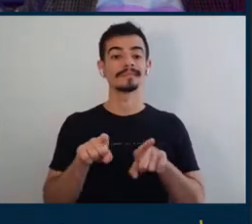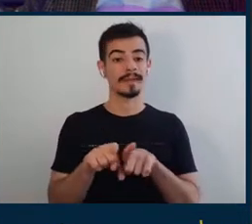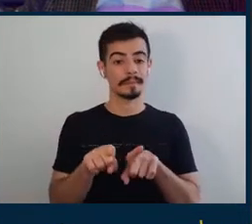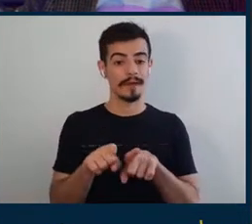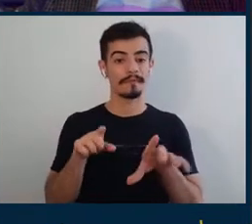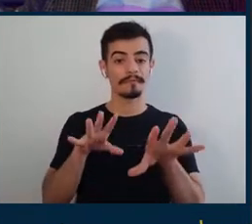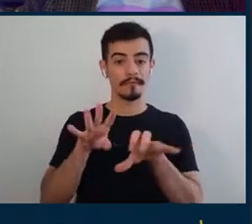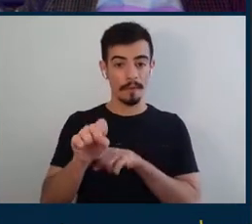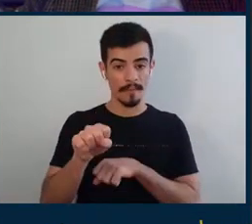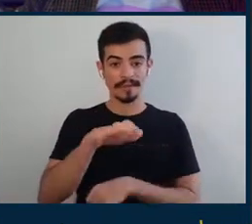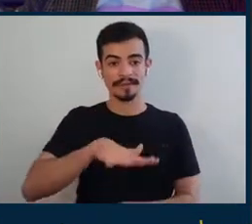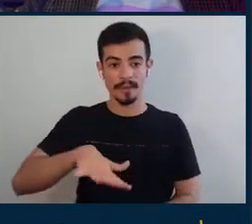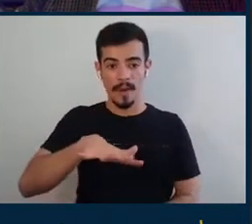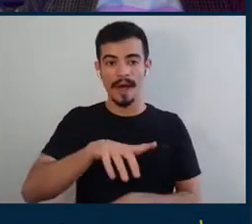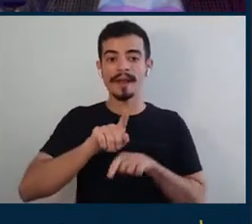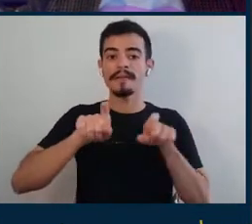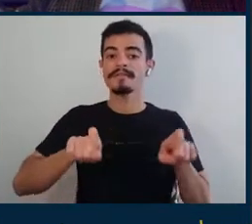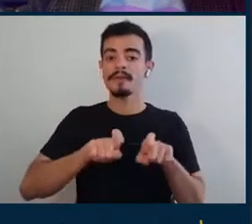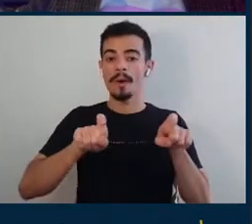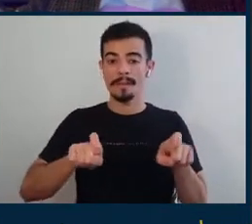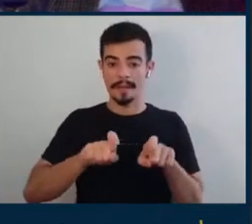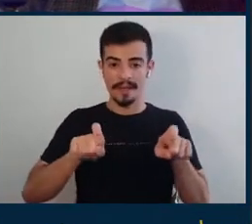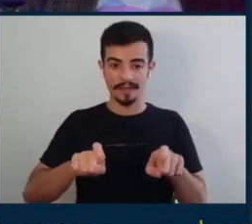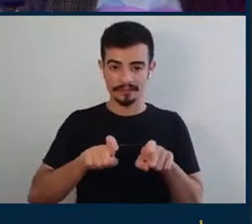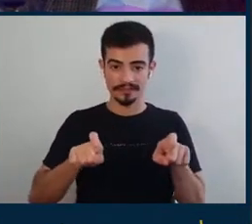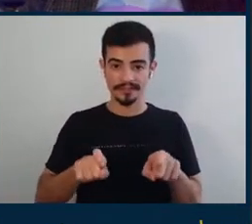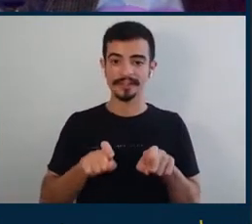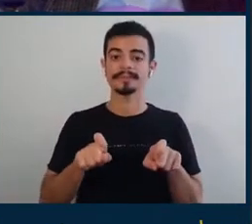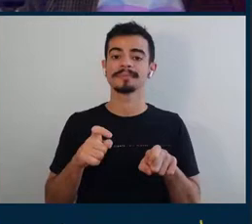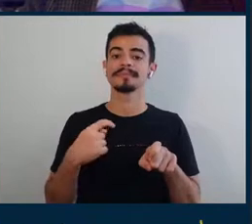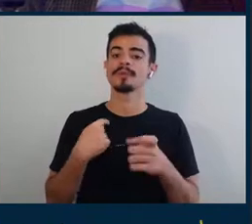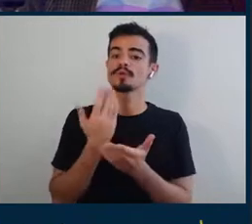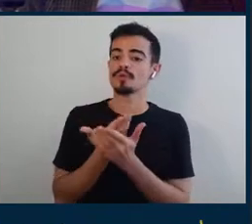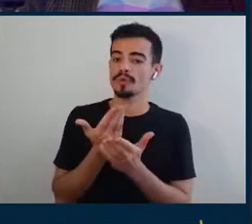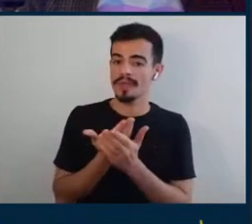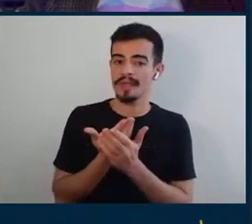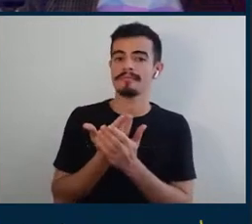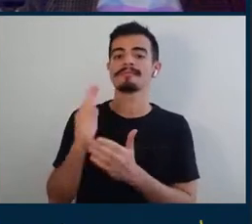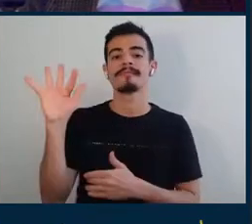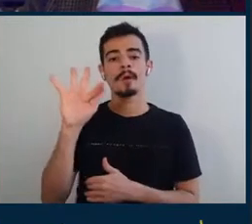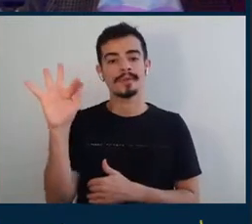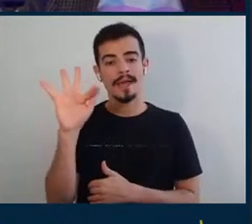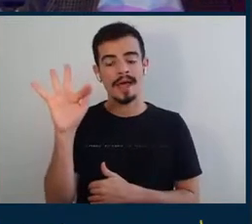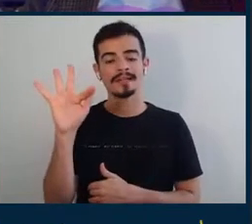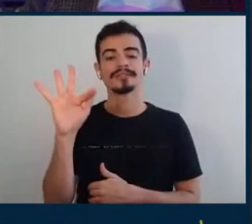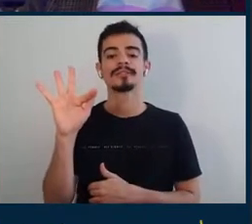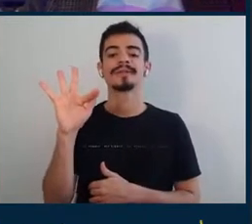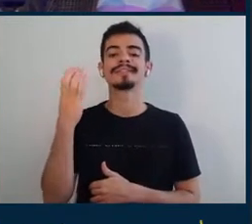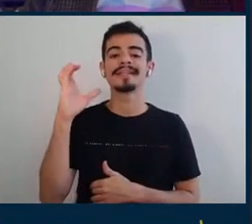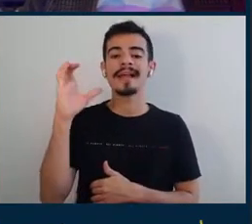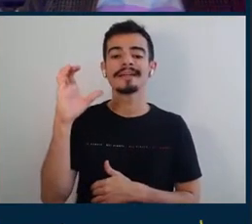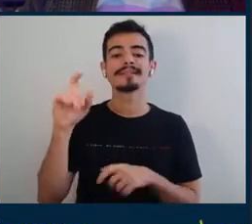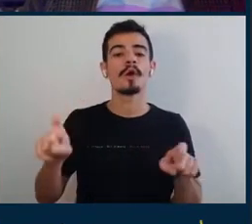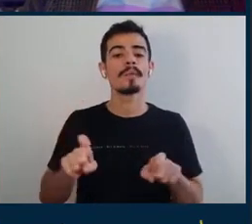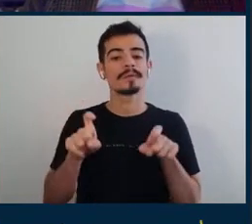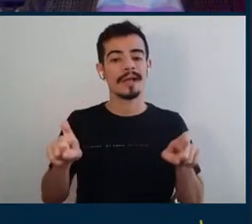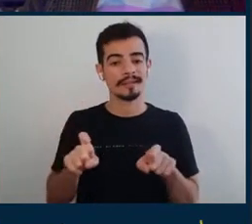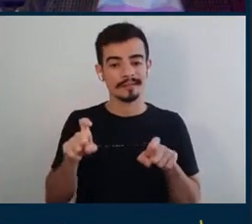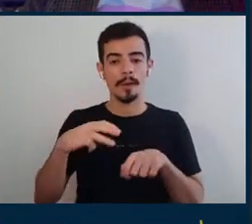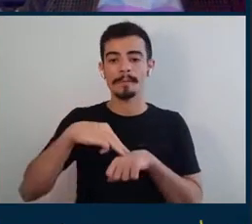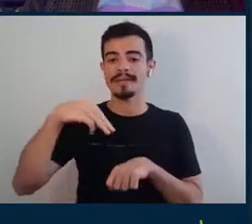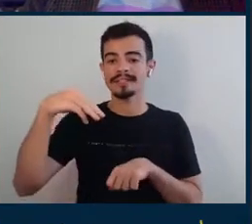da área de informática mesmo, então eu fiz bacharel em ciência da computação, mestrado e agora estou fazendo doutorado na